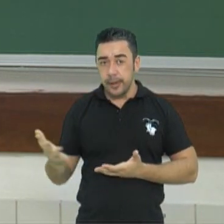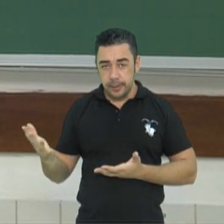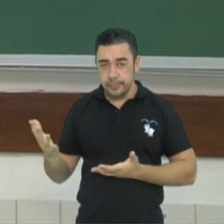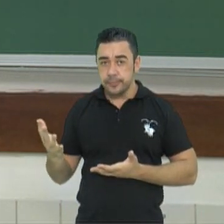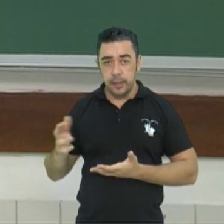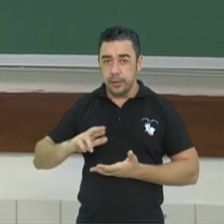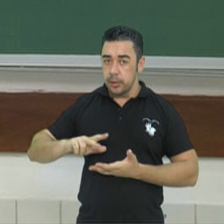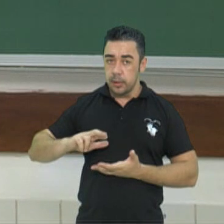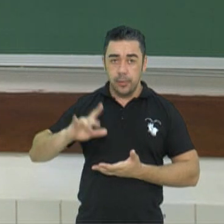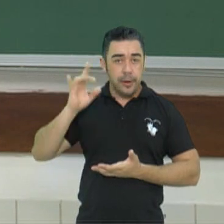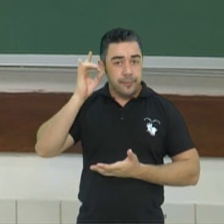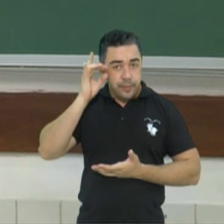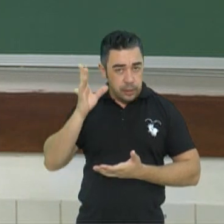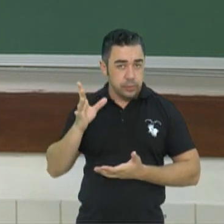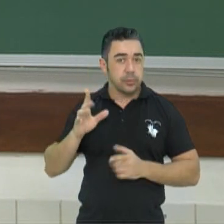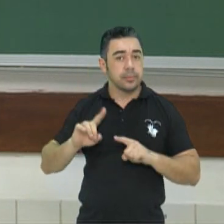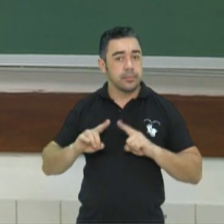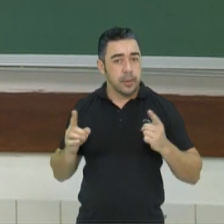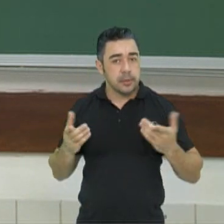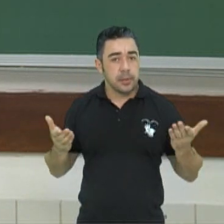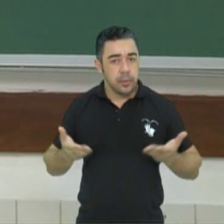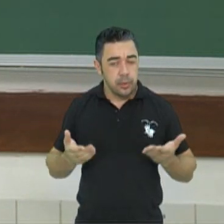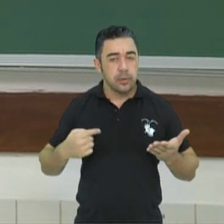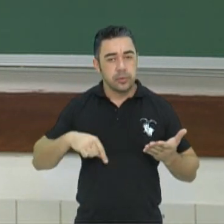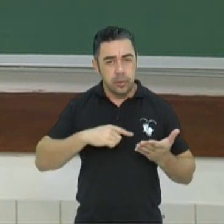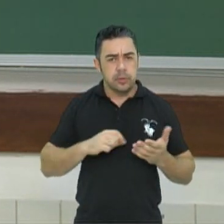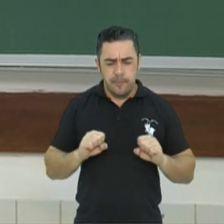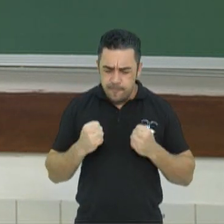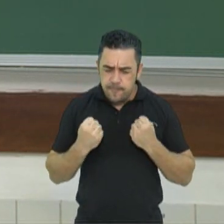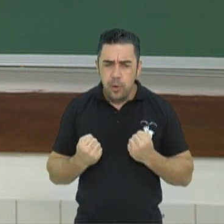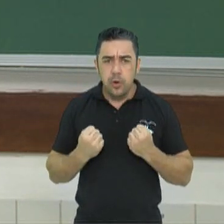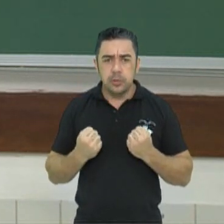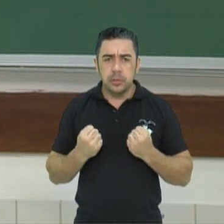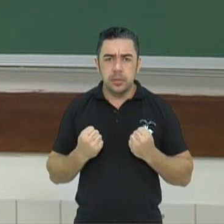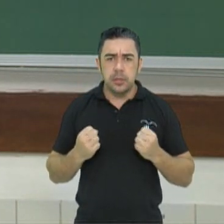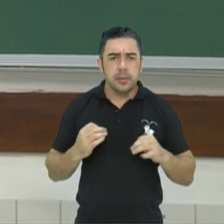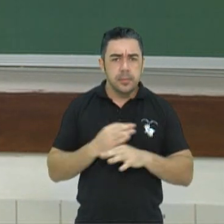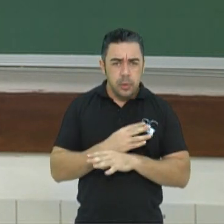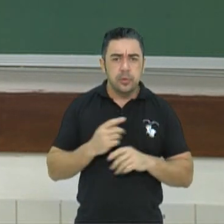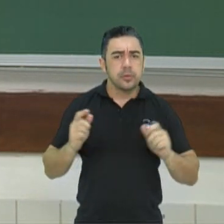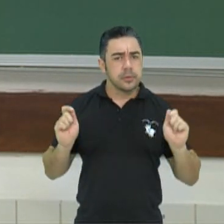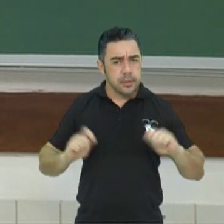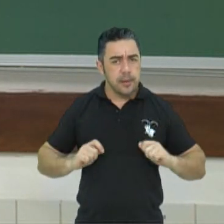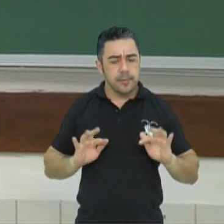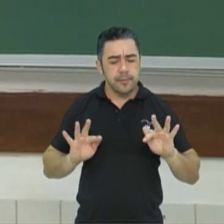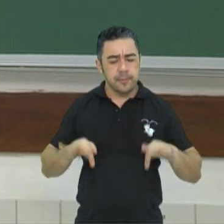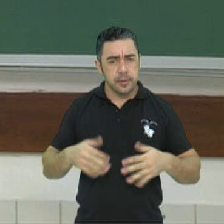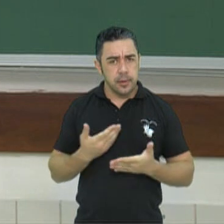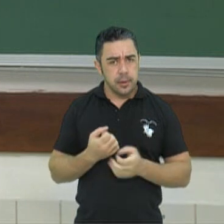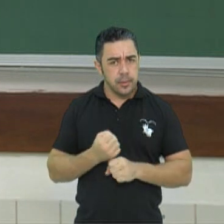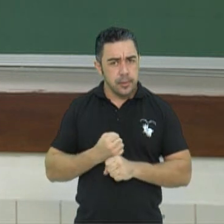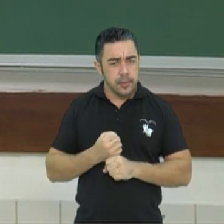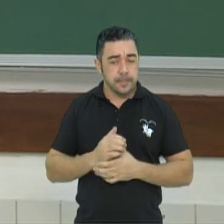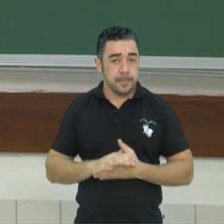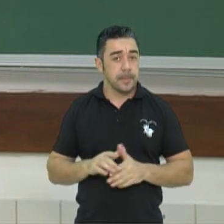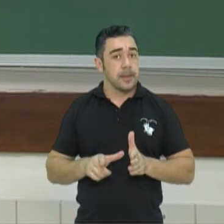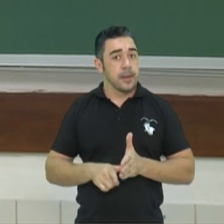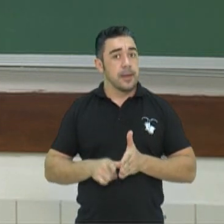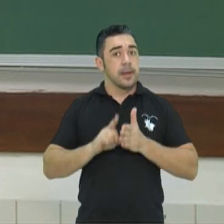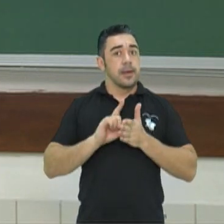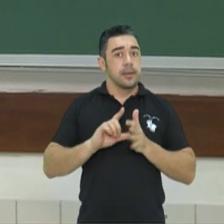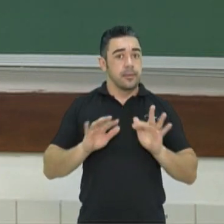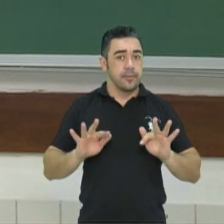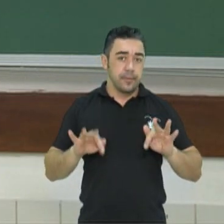não está sendo fácil. Então, agora, pega firme, capricha. Estamos chegando no final. Mas antes de